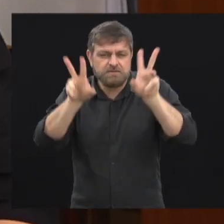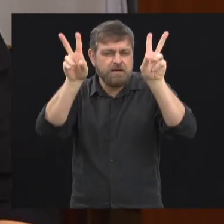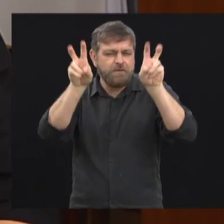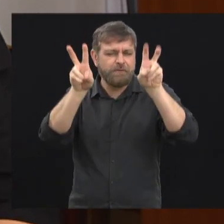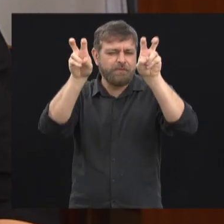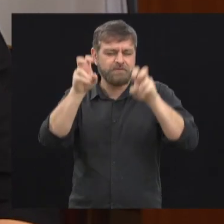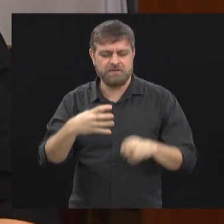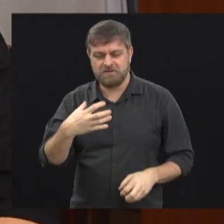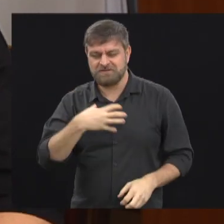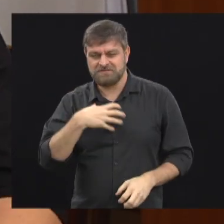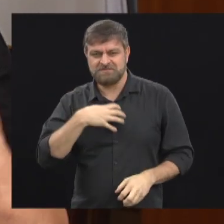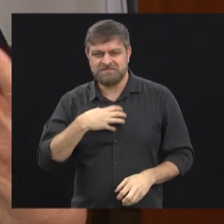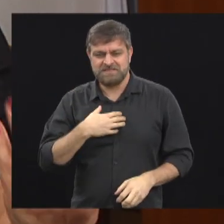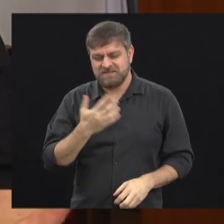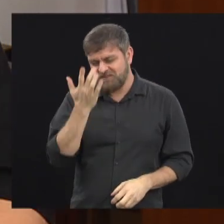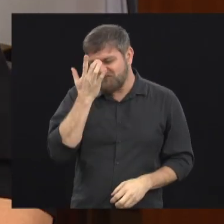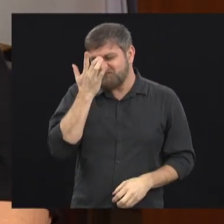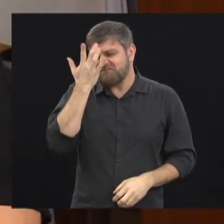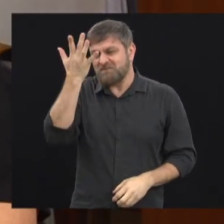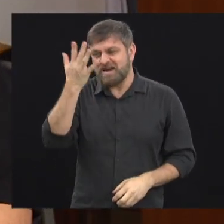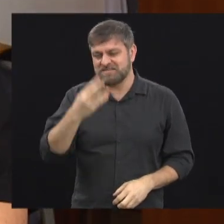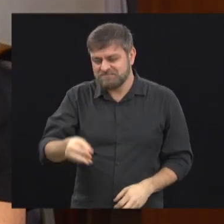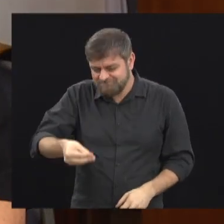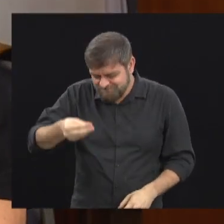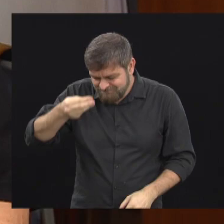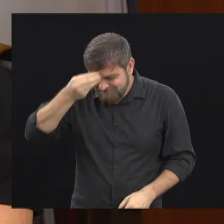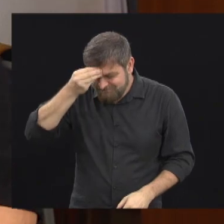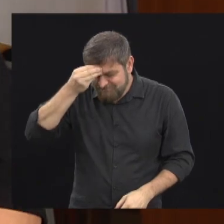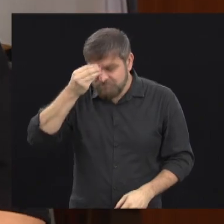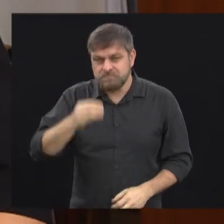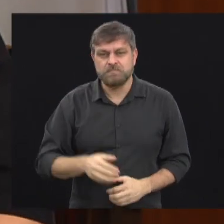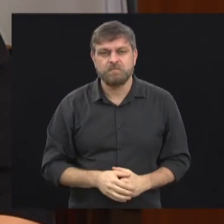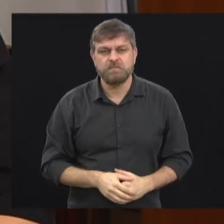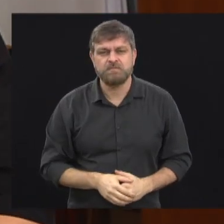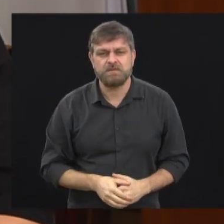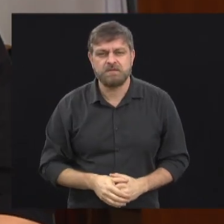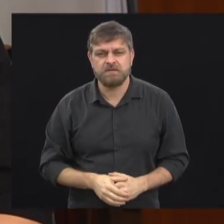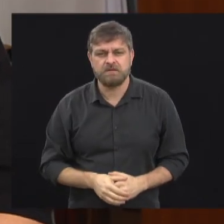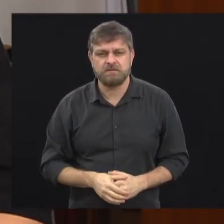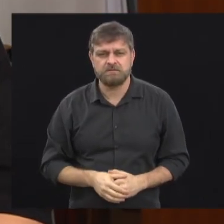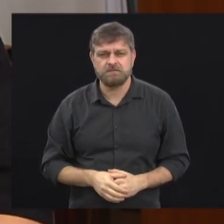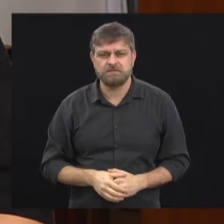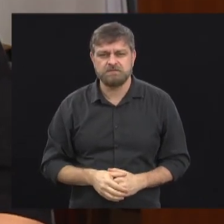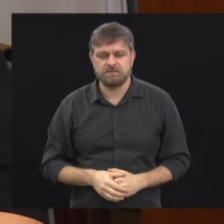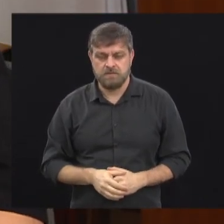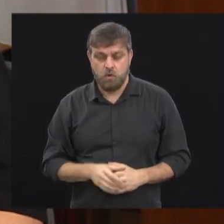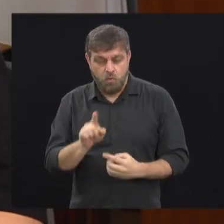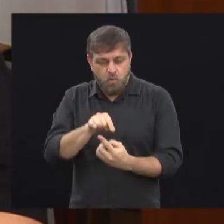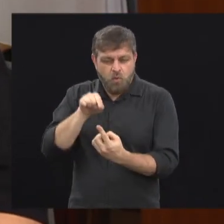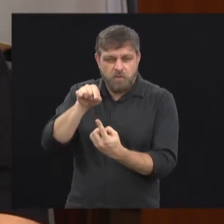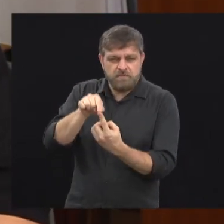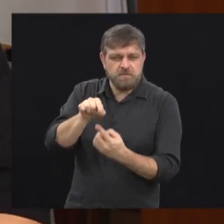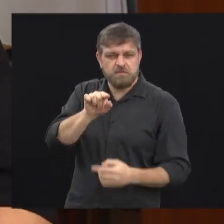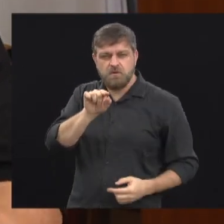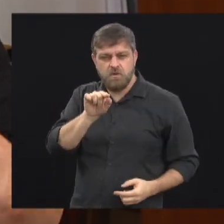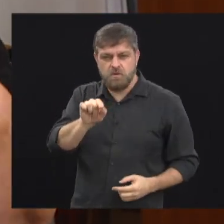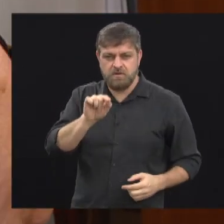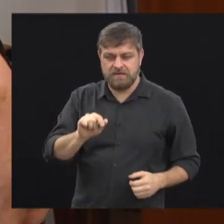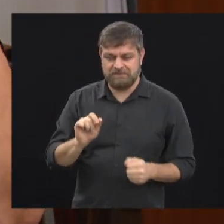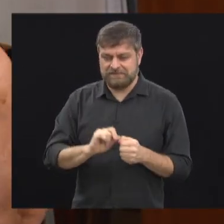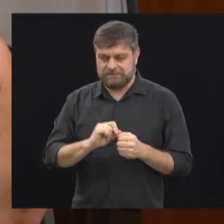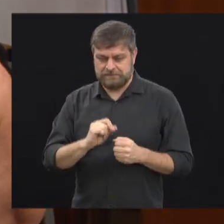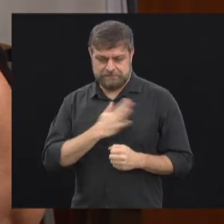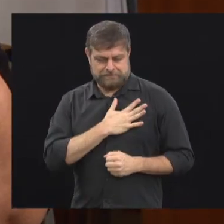uma forma muito fácil de entender e procura, né, tirar